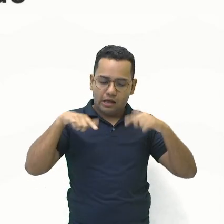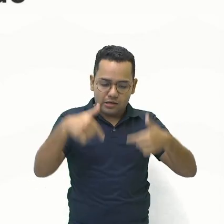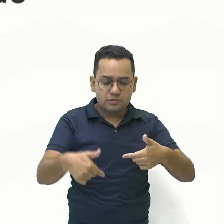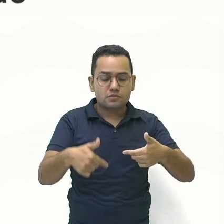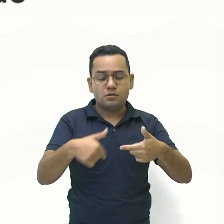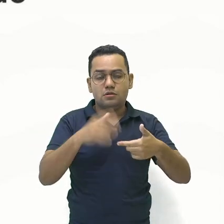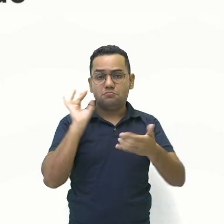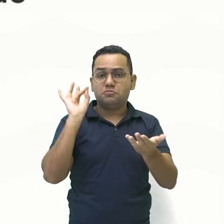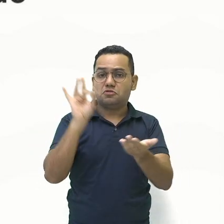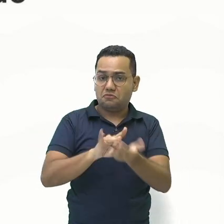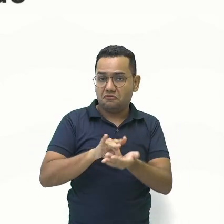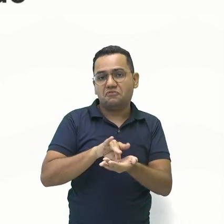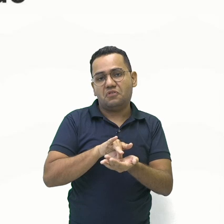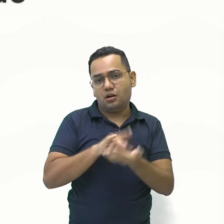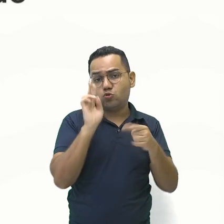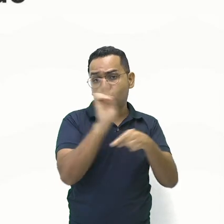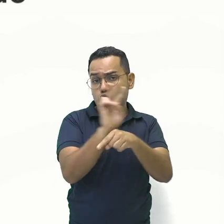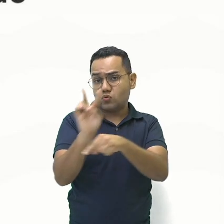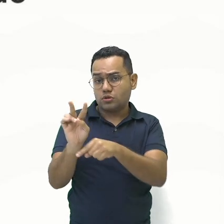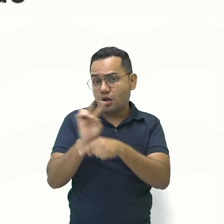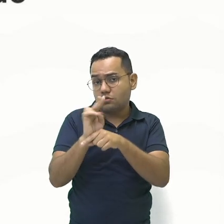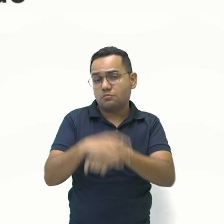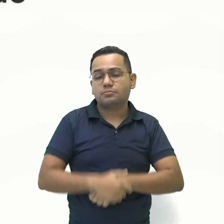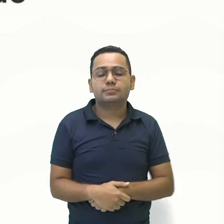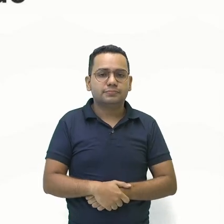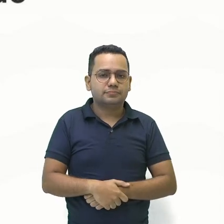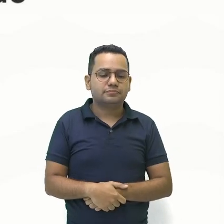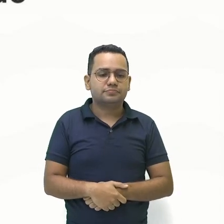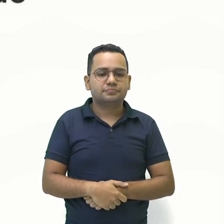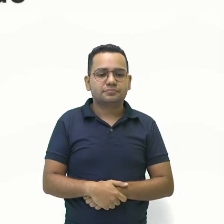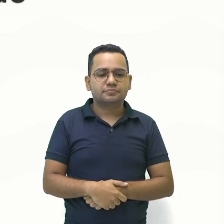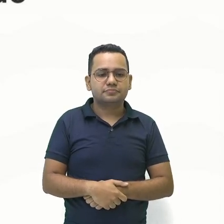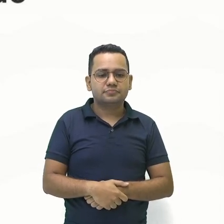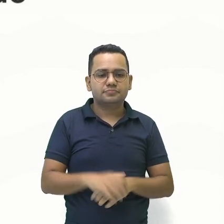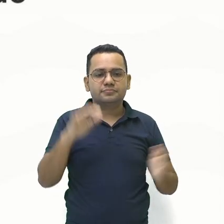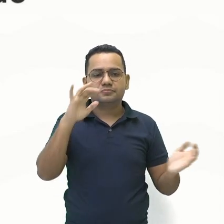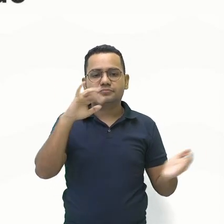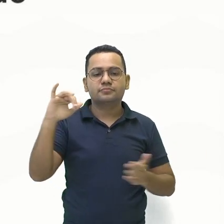mais cidadãs de fato, sabe? Destaco também para vocês